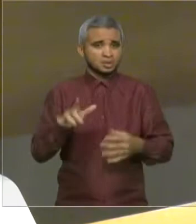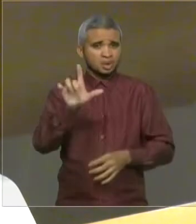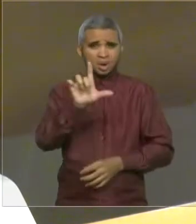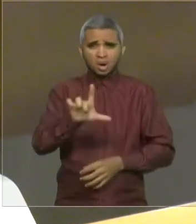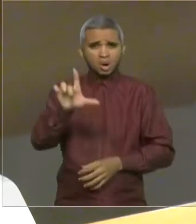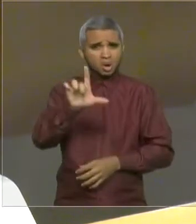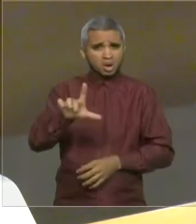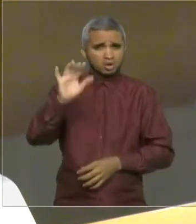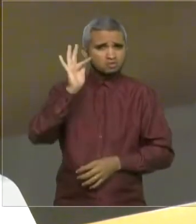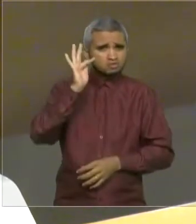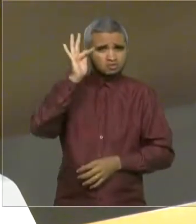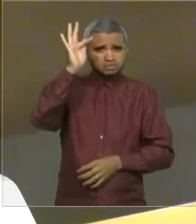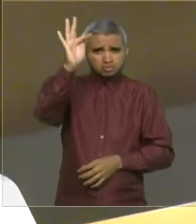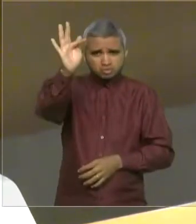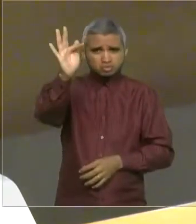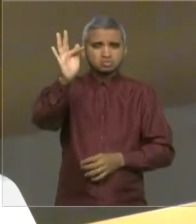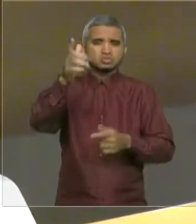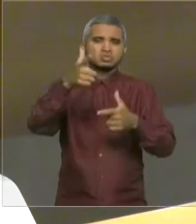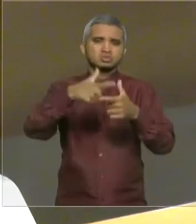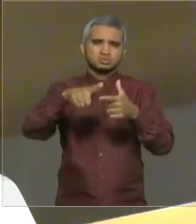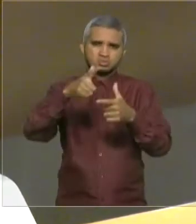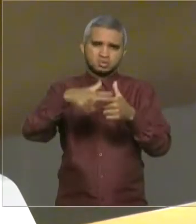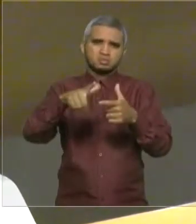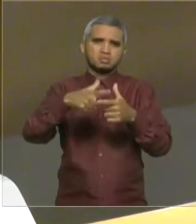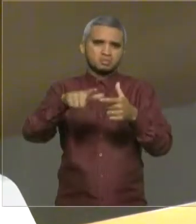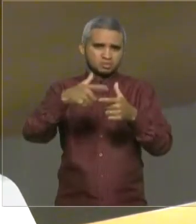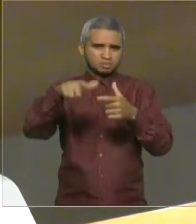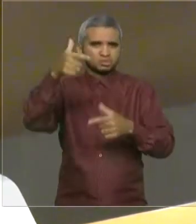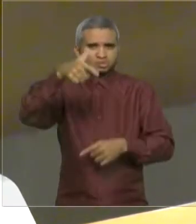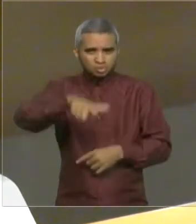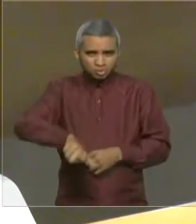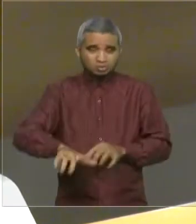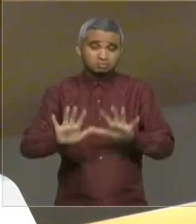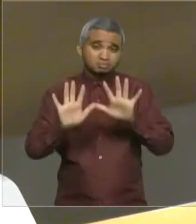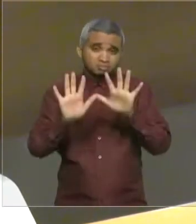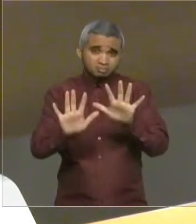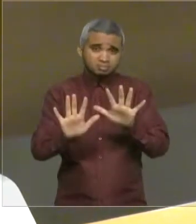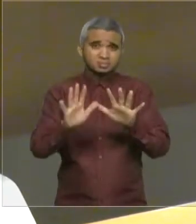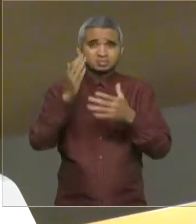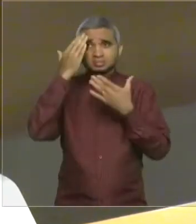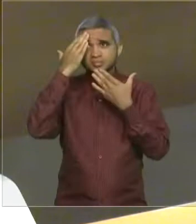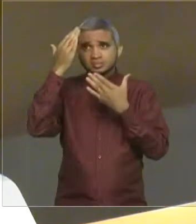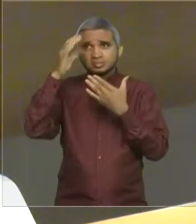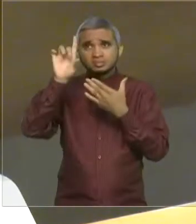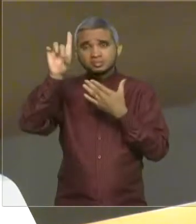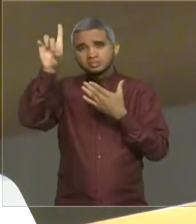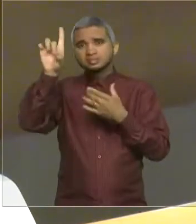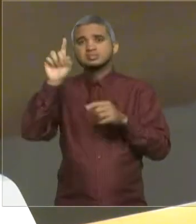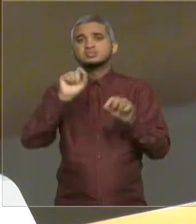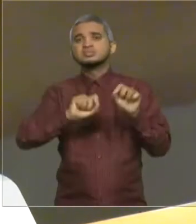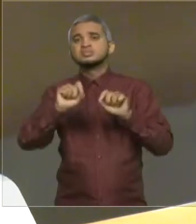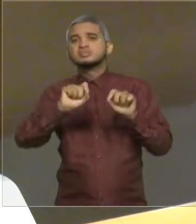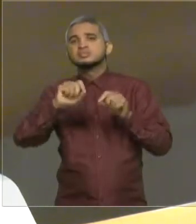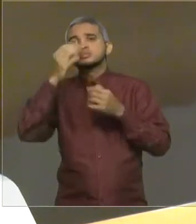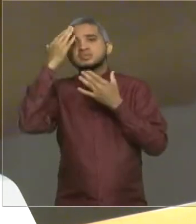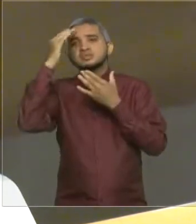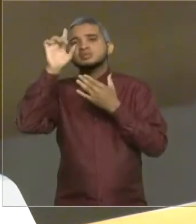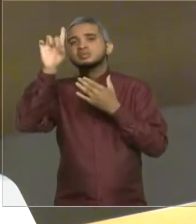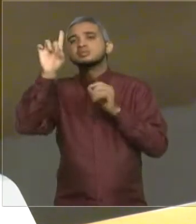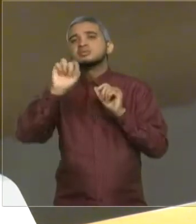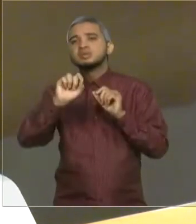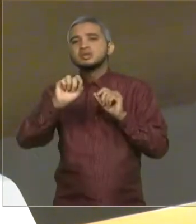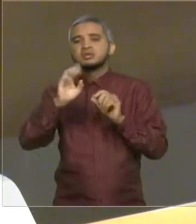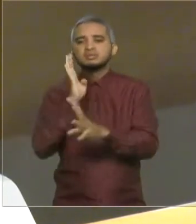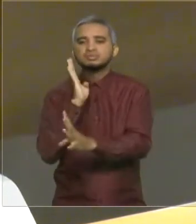Deus, isto tem mudado a realidade do nosso povo. Antigamente, os pacientes doentes renais crônicos ou